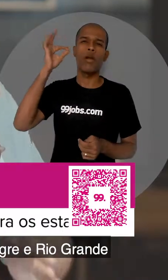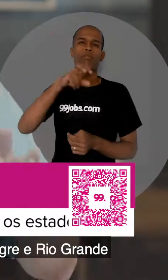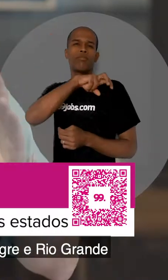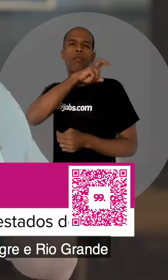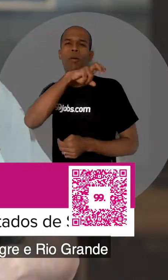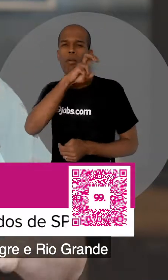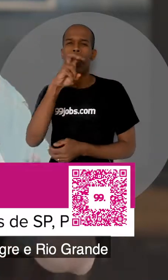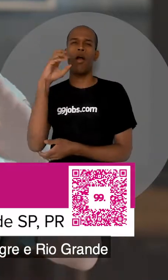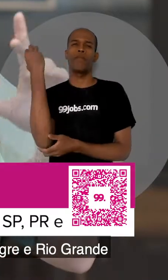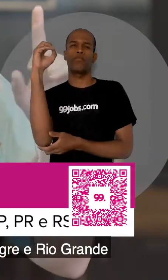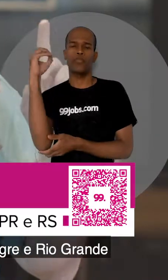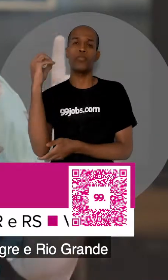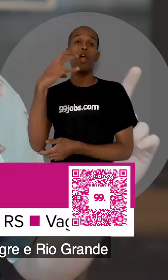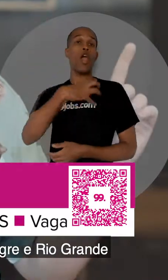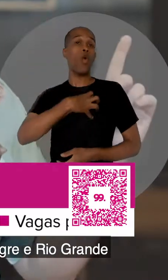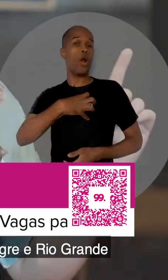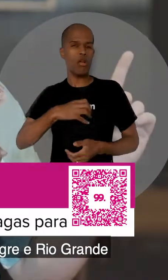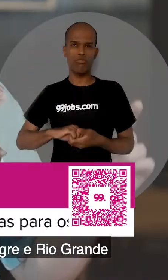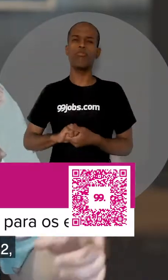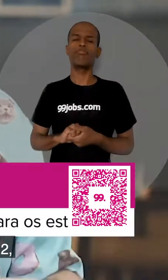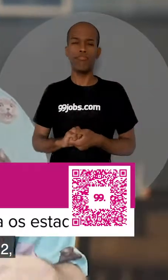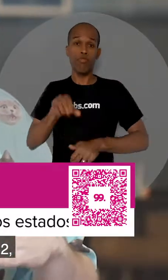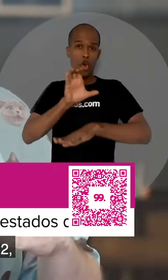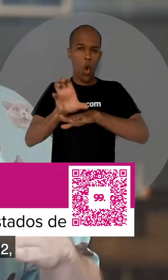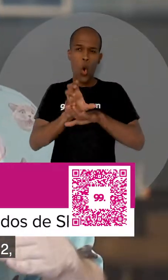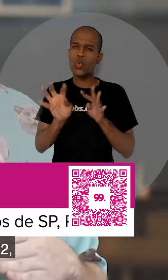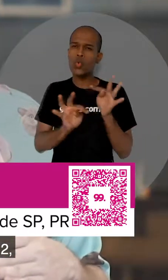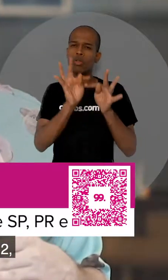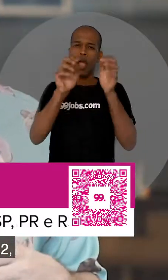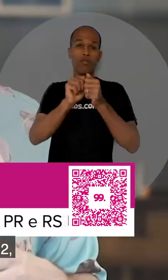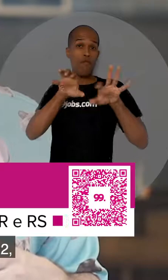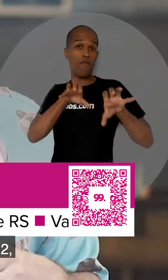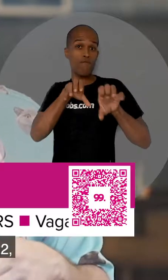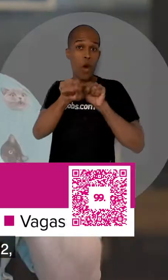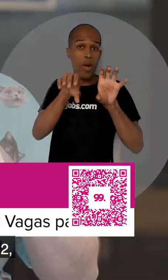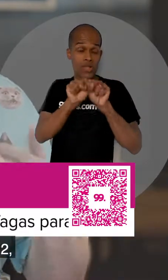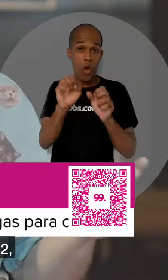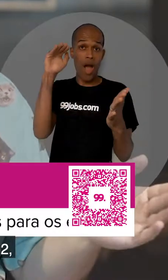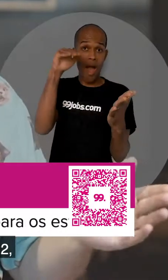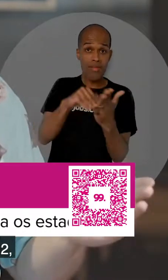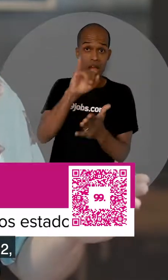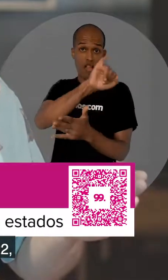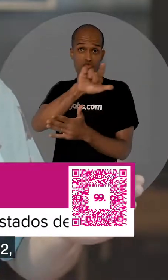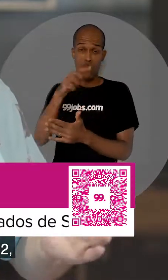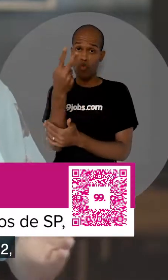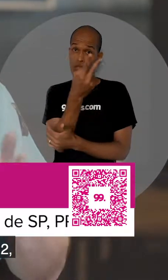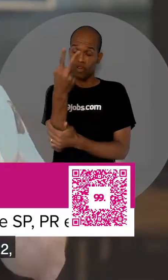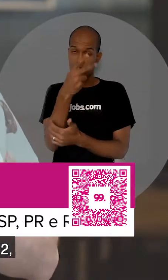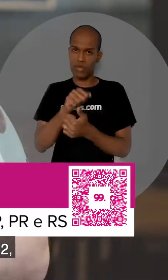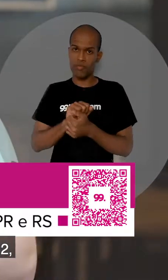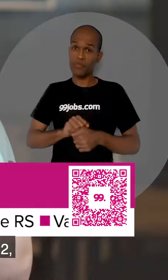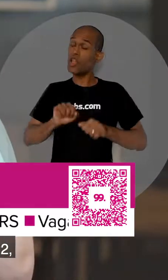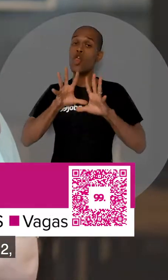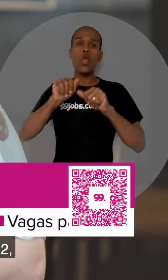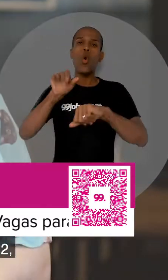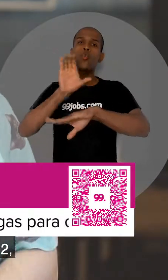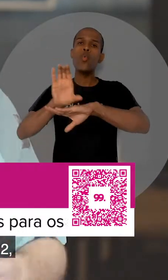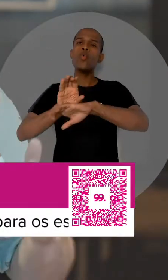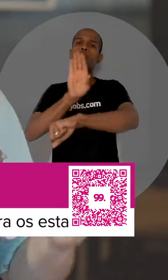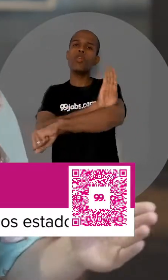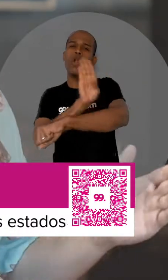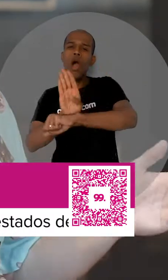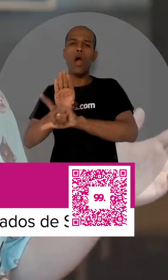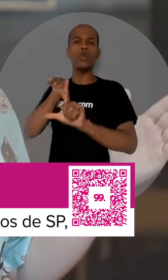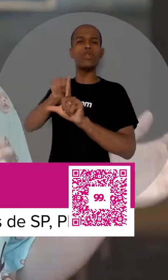Grossa, Cascavel, Porto Alegre e Rio Grande. Valem cursos técnicos com formação prevista até julho de 22